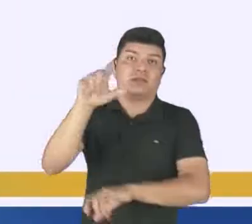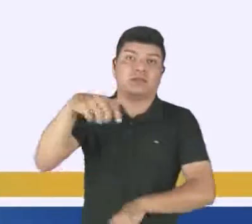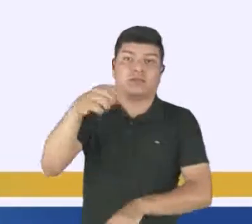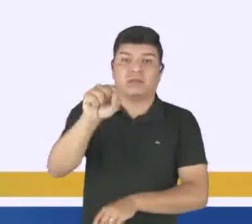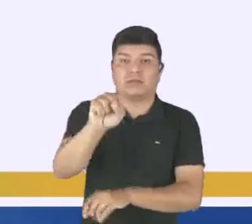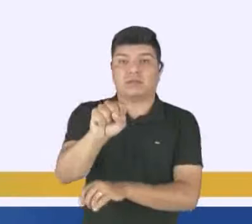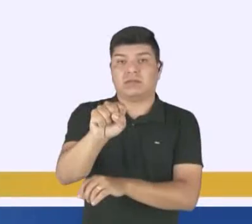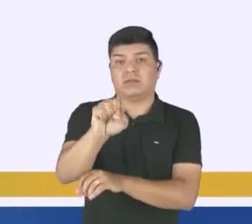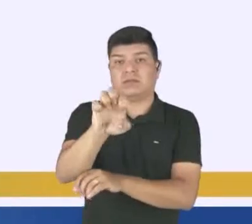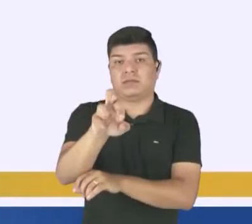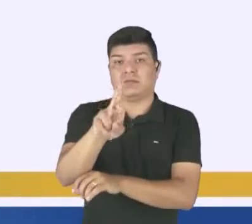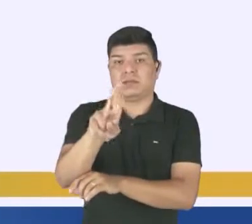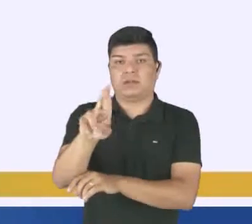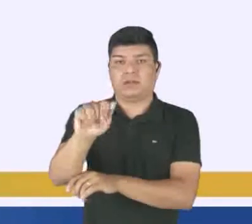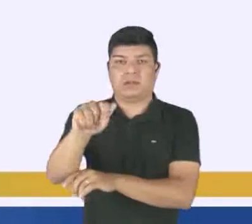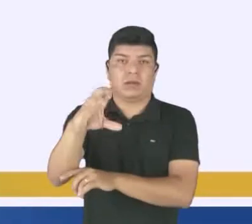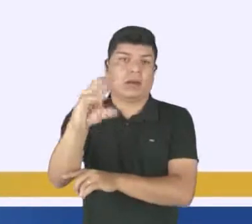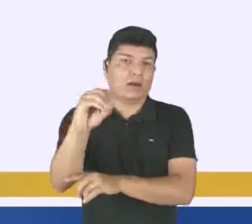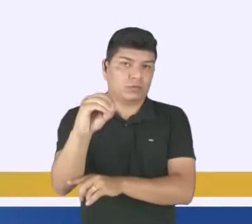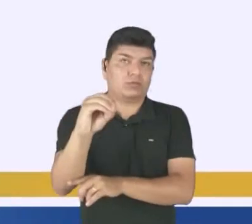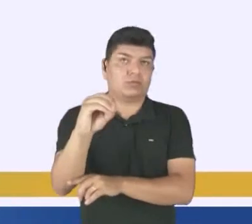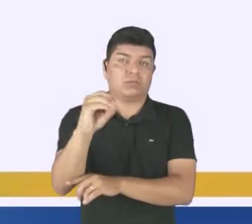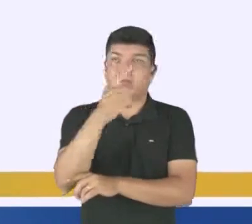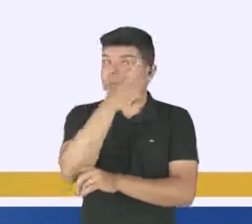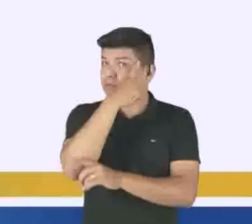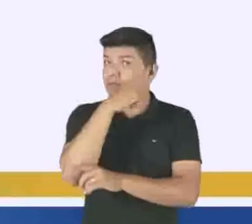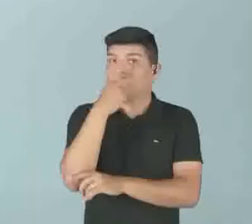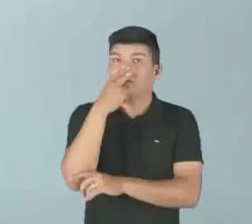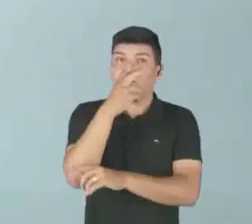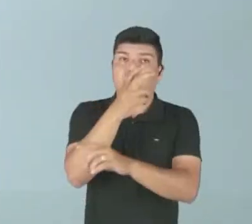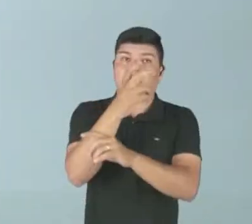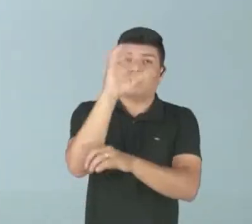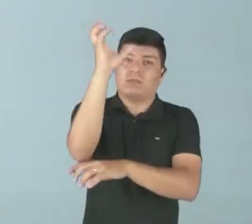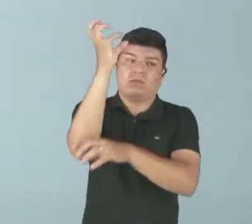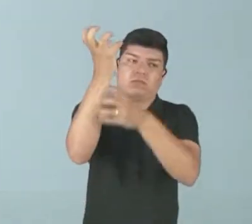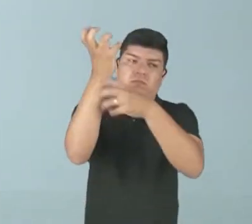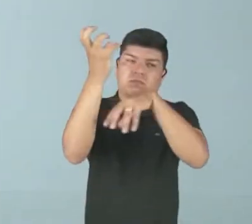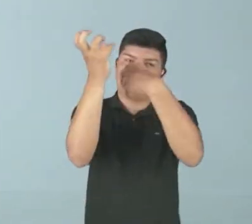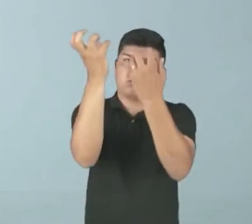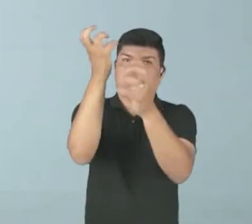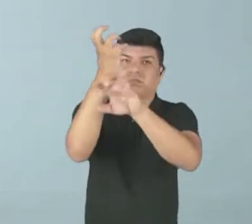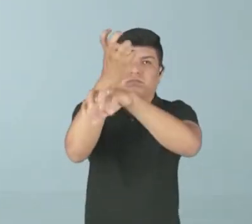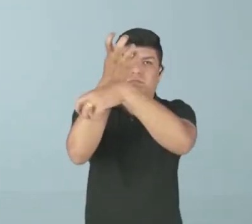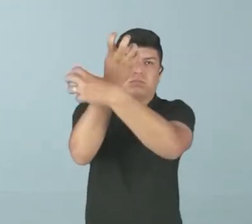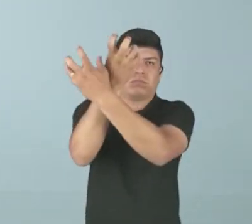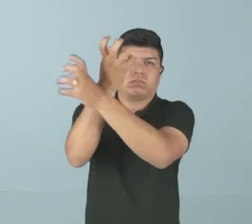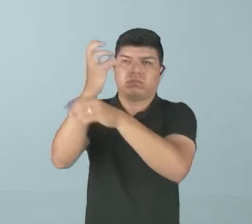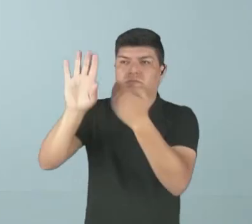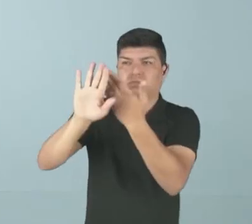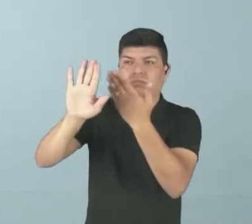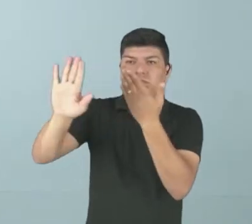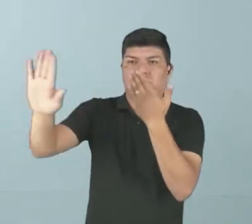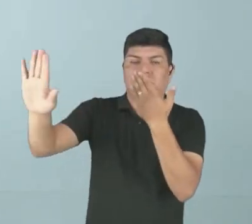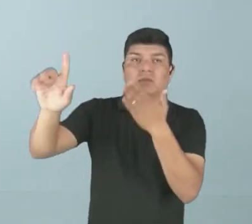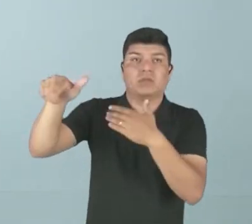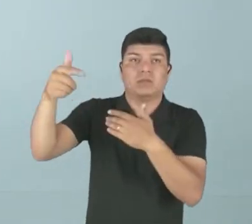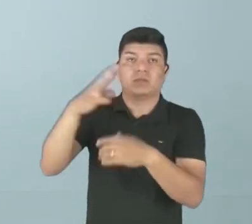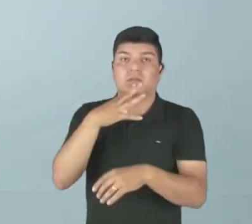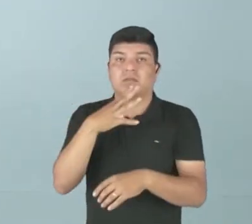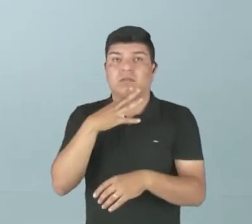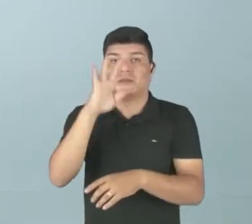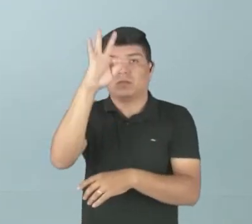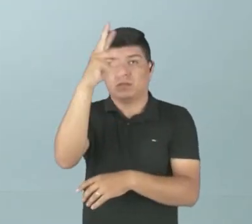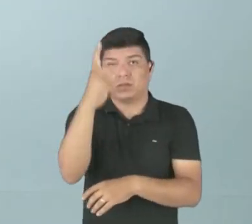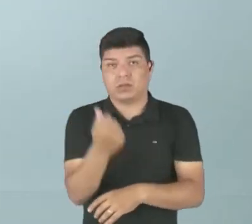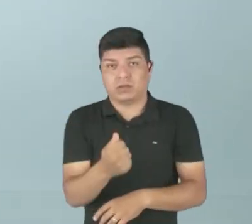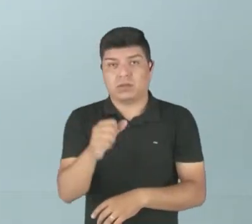uma vegetação retorcida, os galhos são retorcidos, são árvores longe umas das outras, é conhecida na África